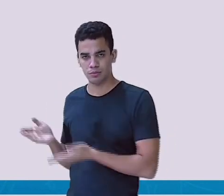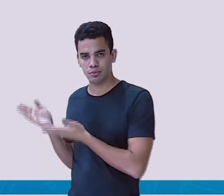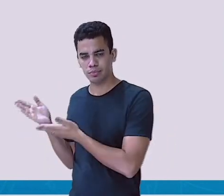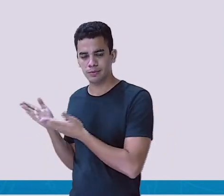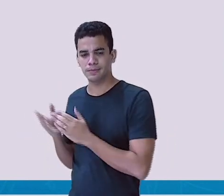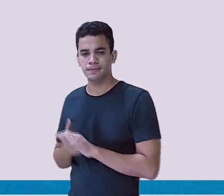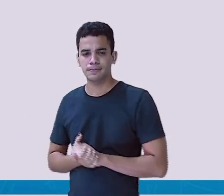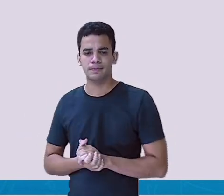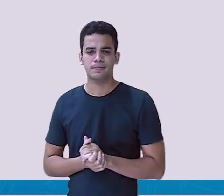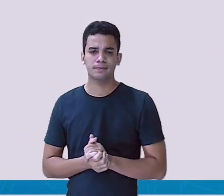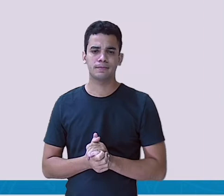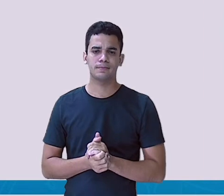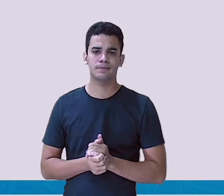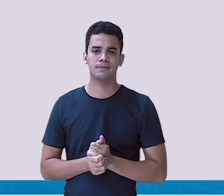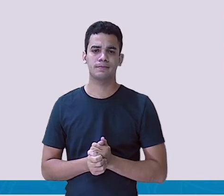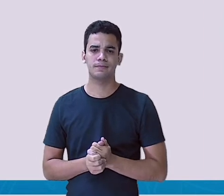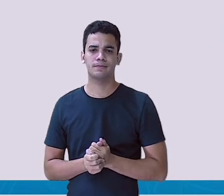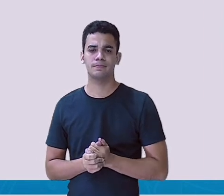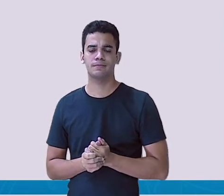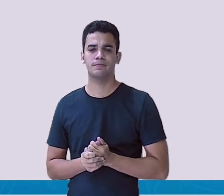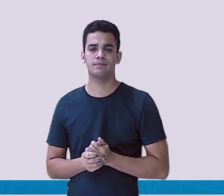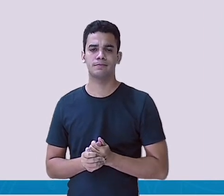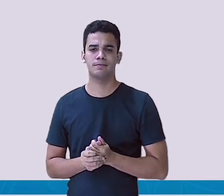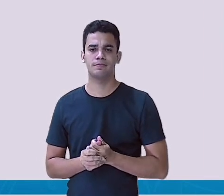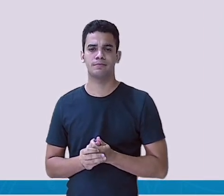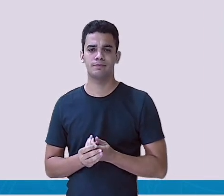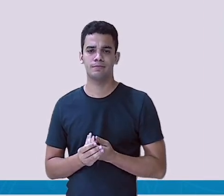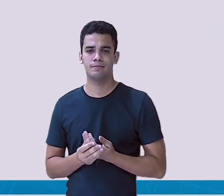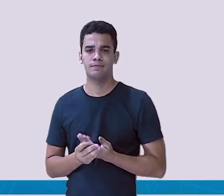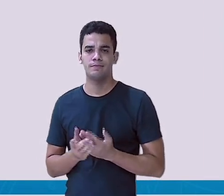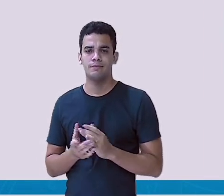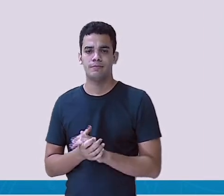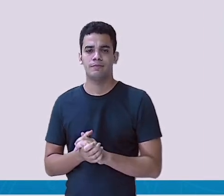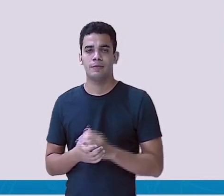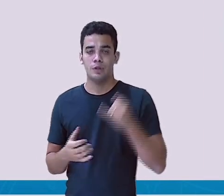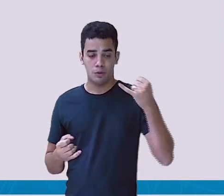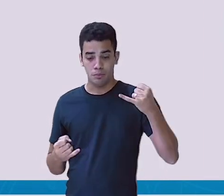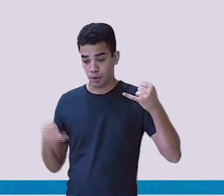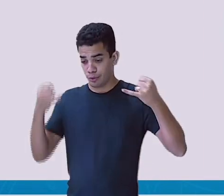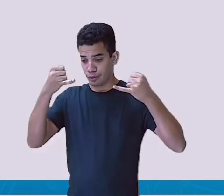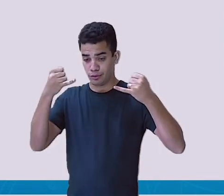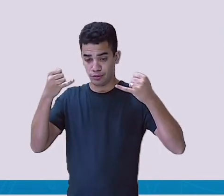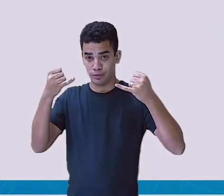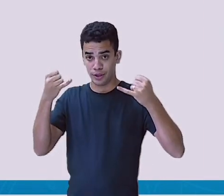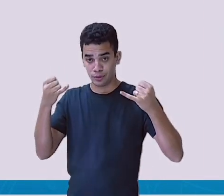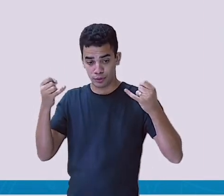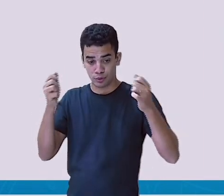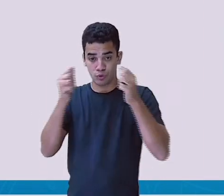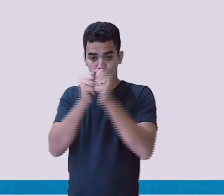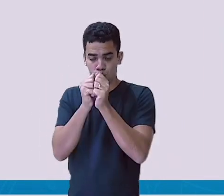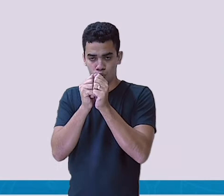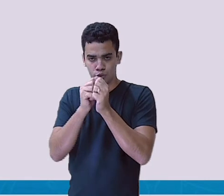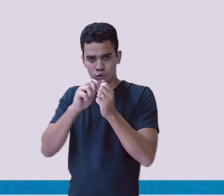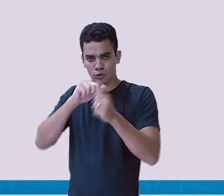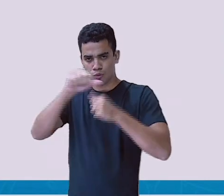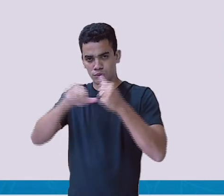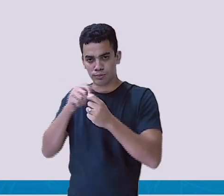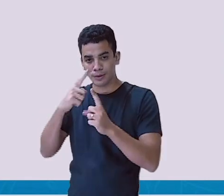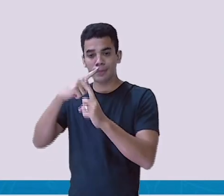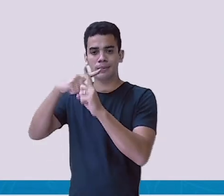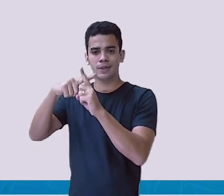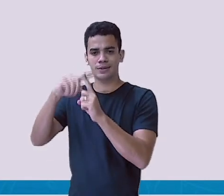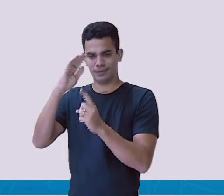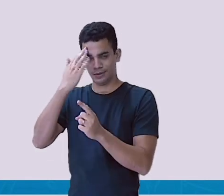Menos, menos, vai ser mais A ao quadrado. Aí eu resolvo. Normal. 4A